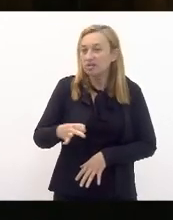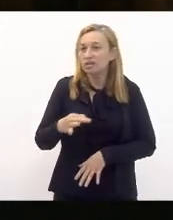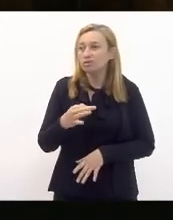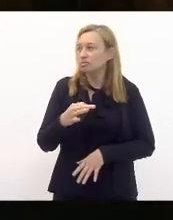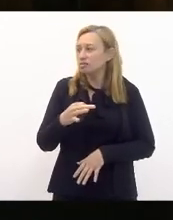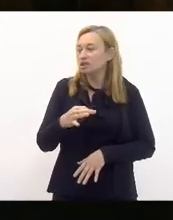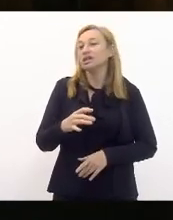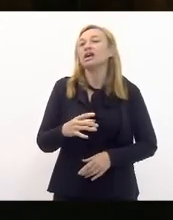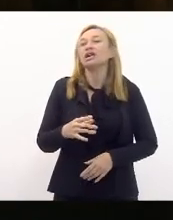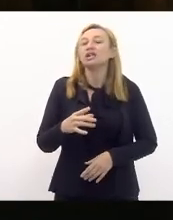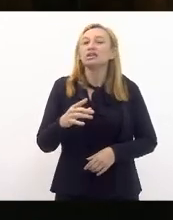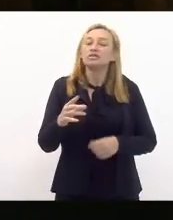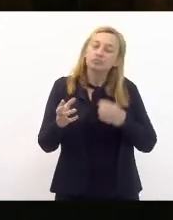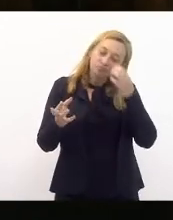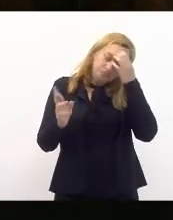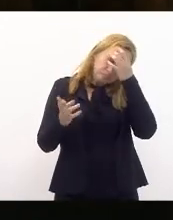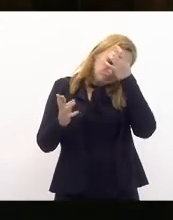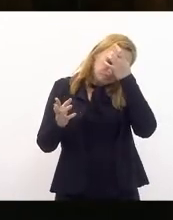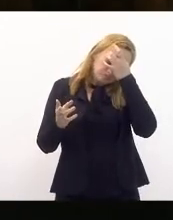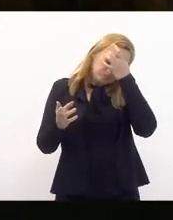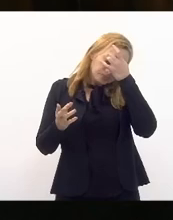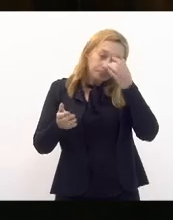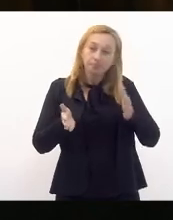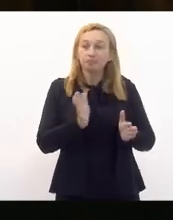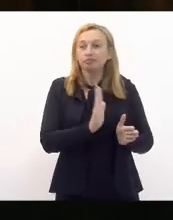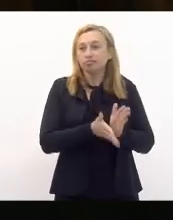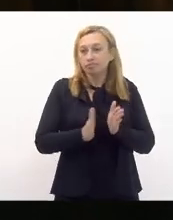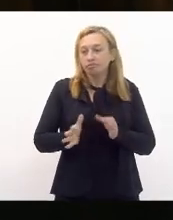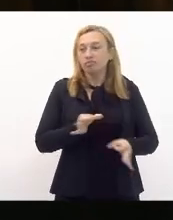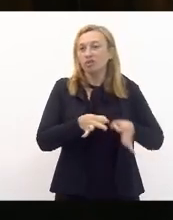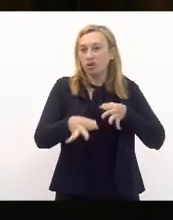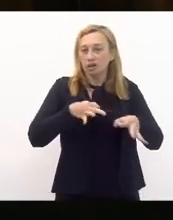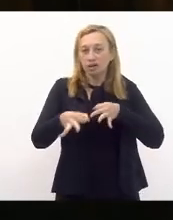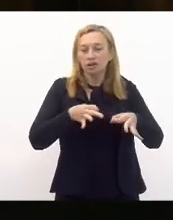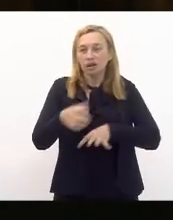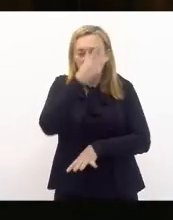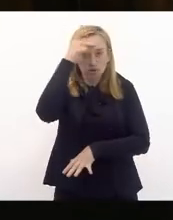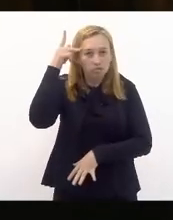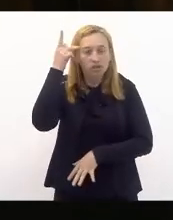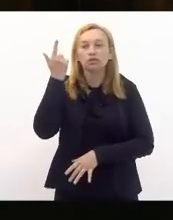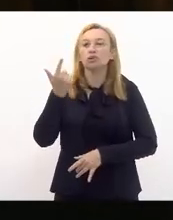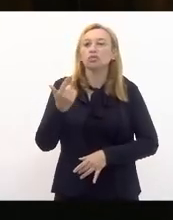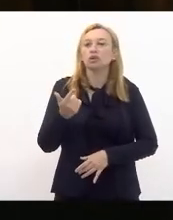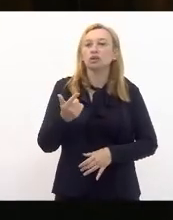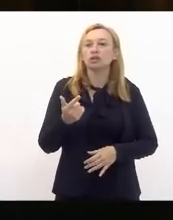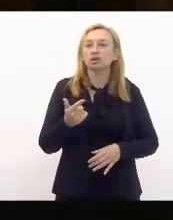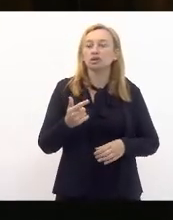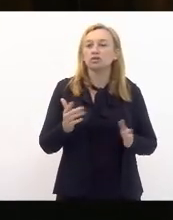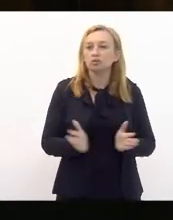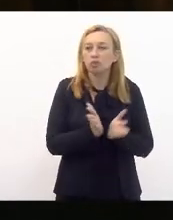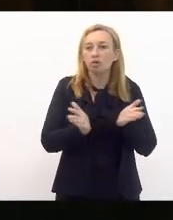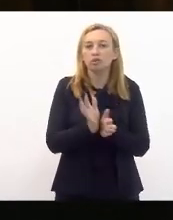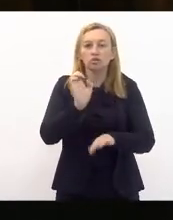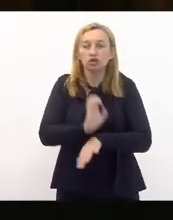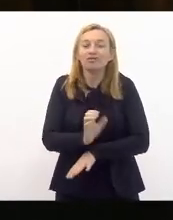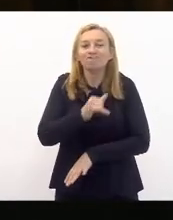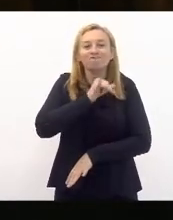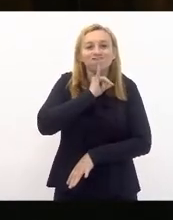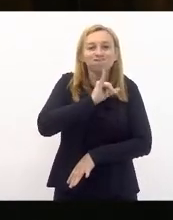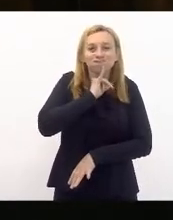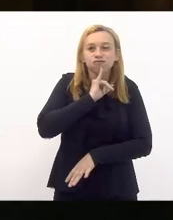agenda social programada organizada para as pessoas em vulnerabilidade desse estado